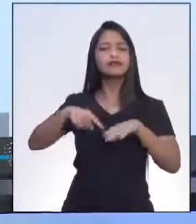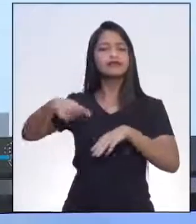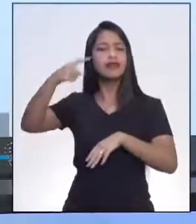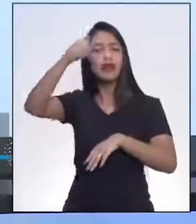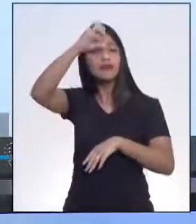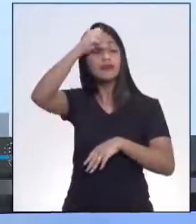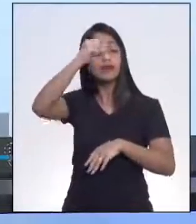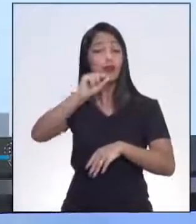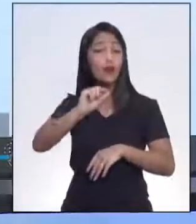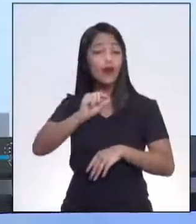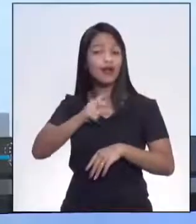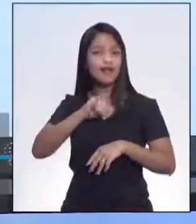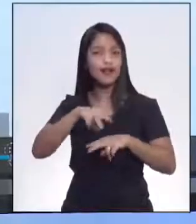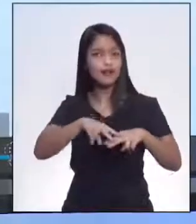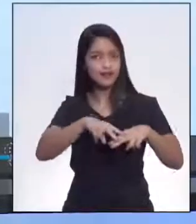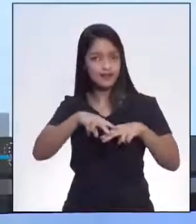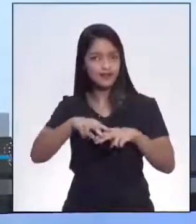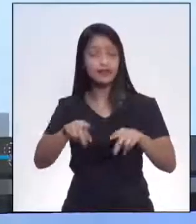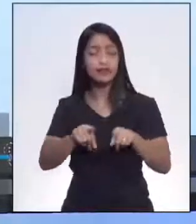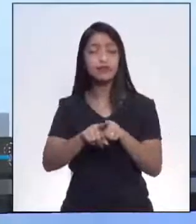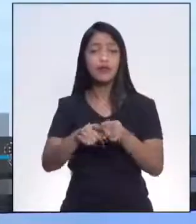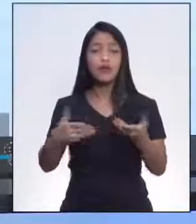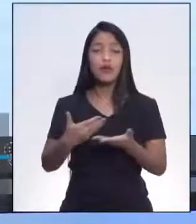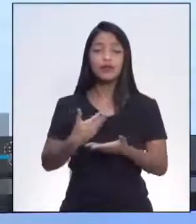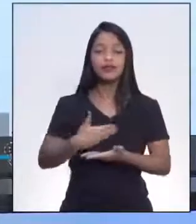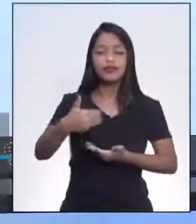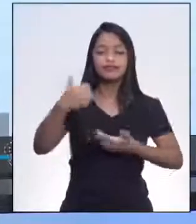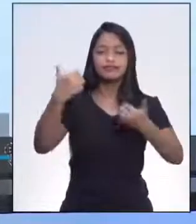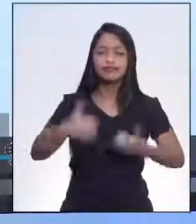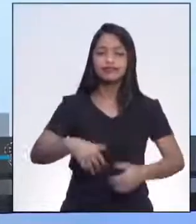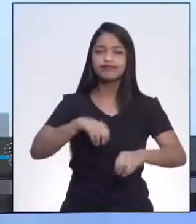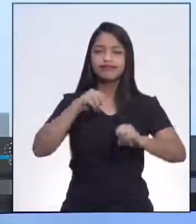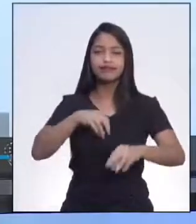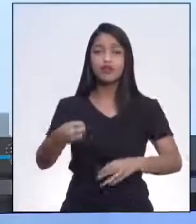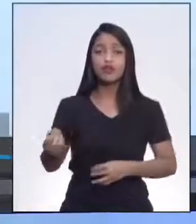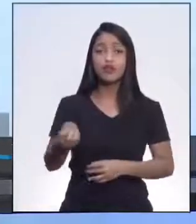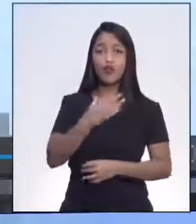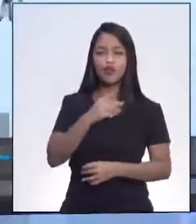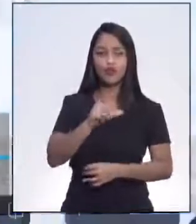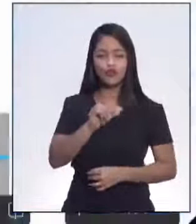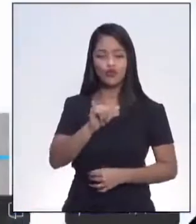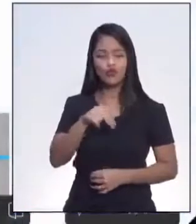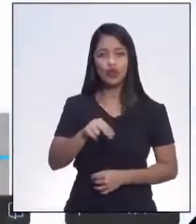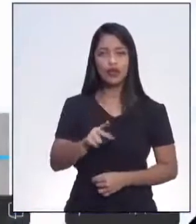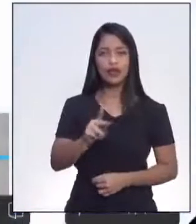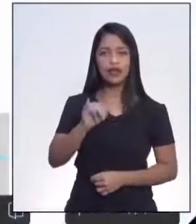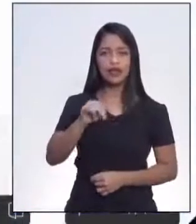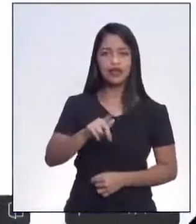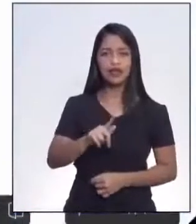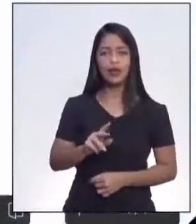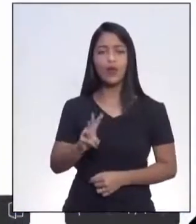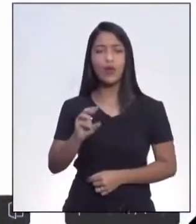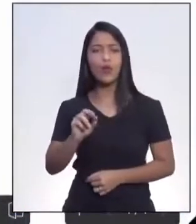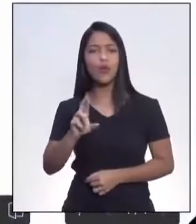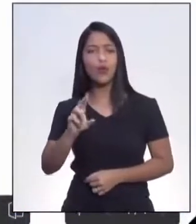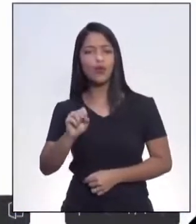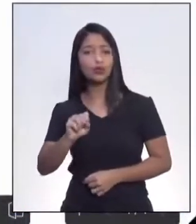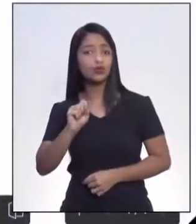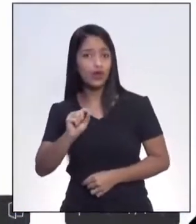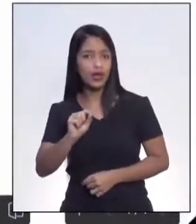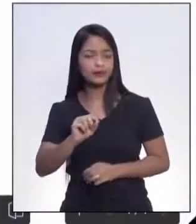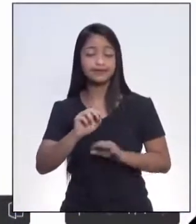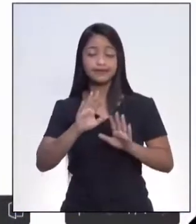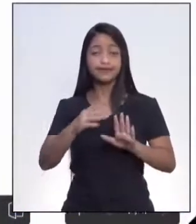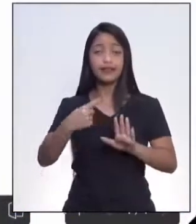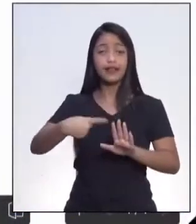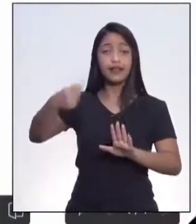link words. Eu também vou facilitar bastante para vocês compreenderem um pouquinho o uso. Então, quais foram os link words que nós estudamos na